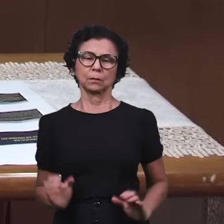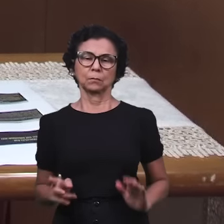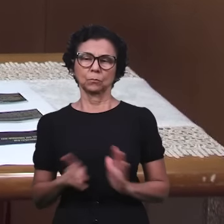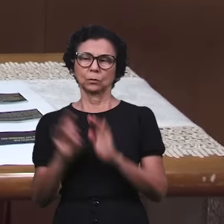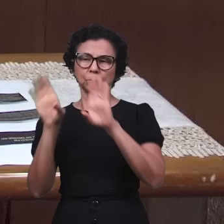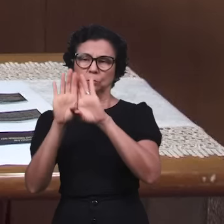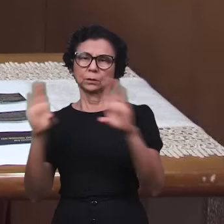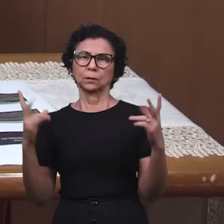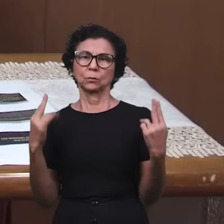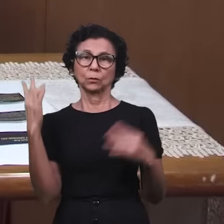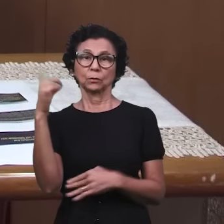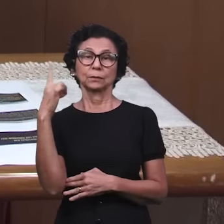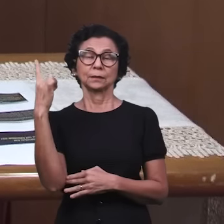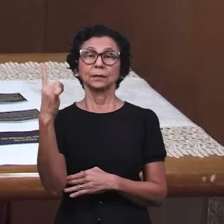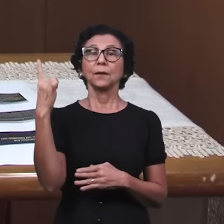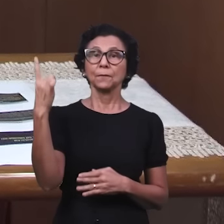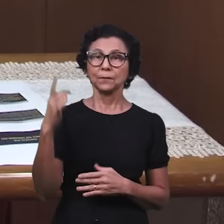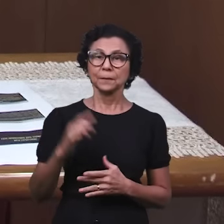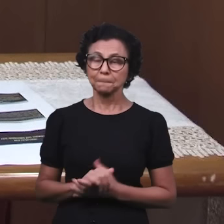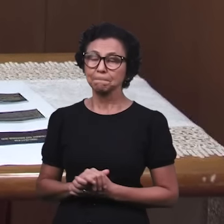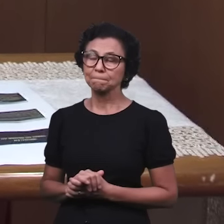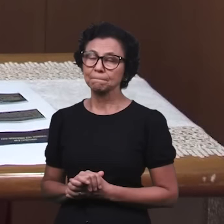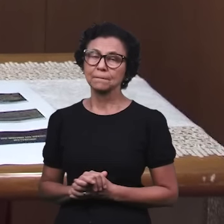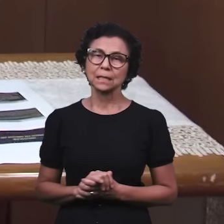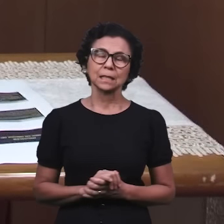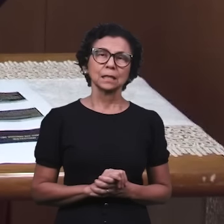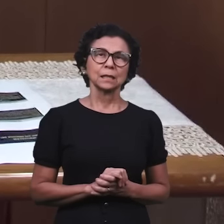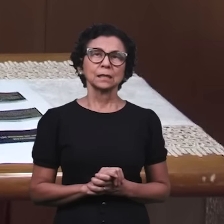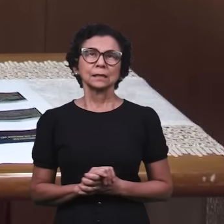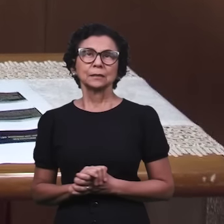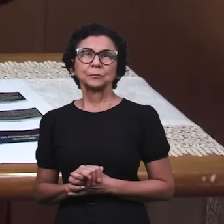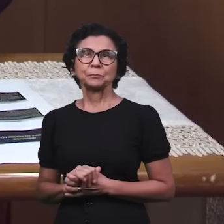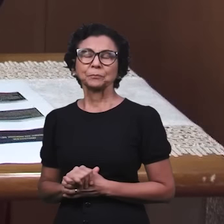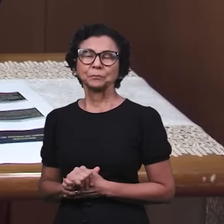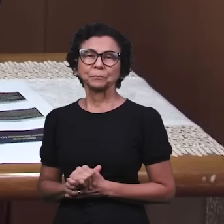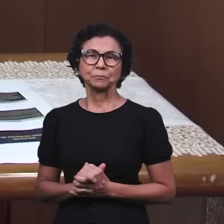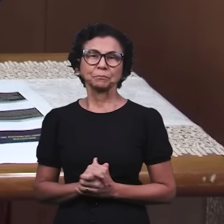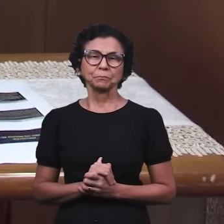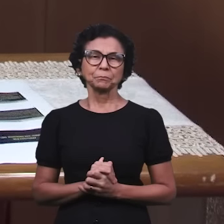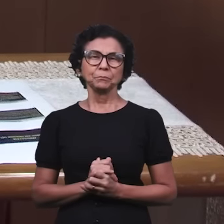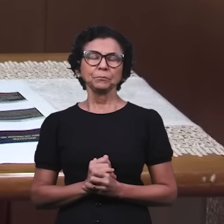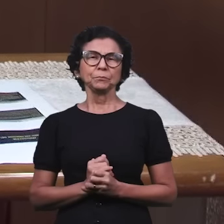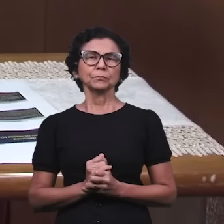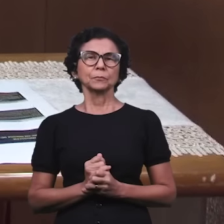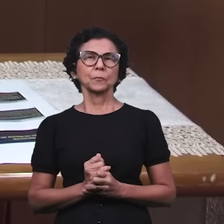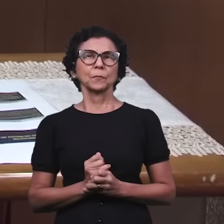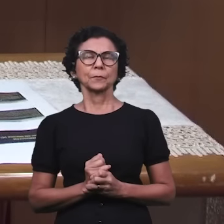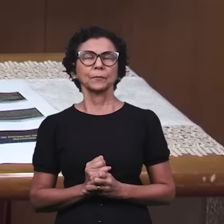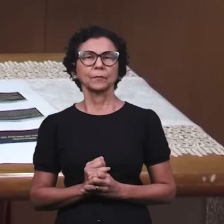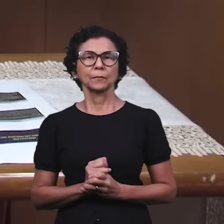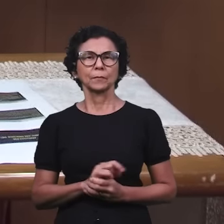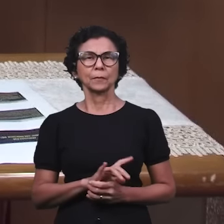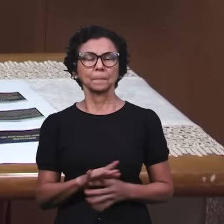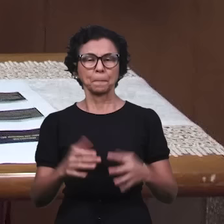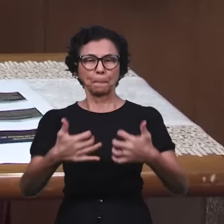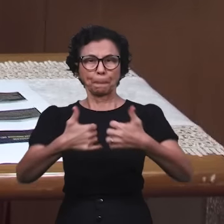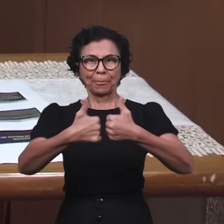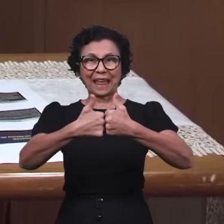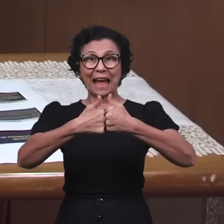Davi. E Davi, em seguida, buscou a Arca da Aliança. Lembrando aqui que a Arca da